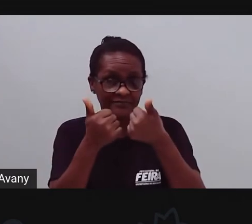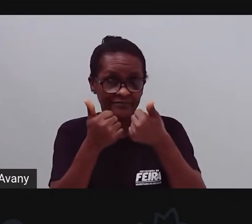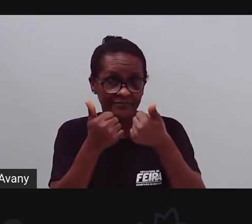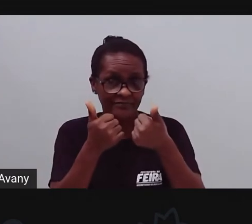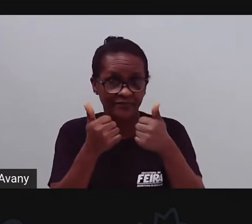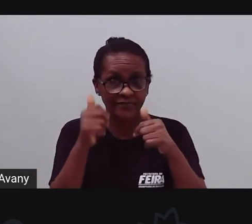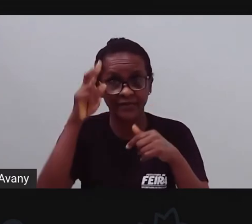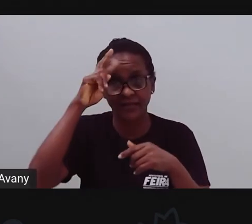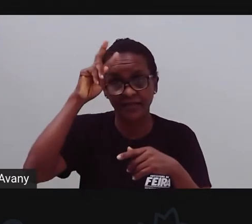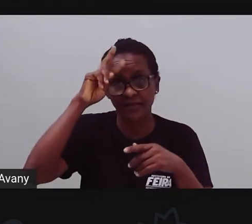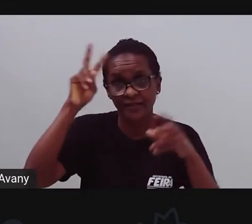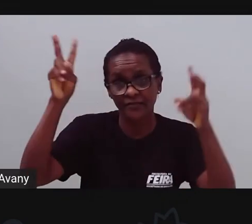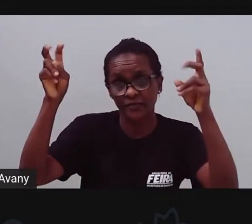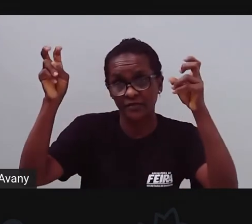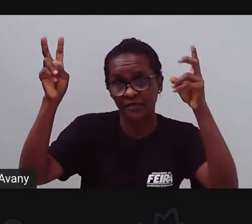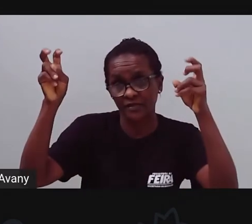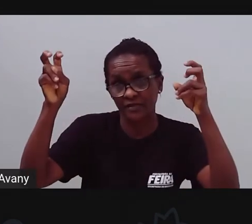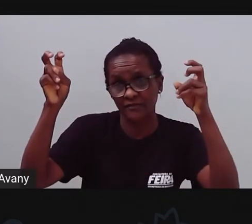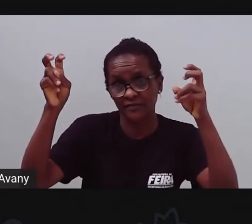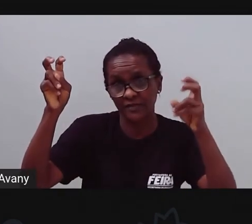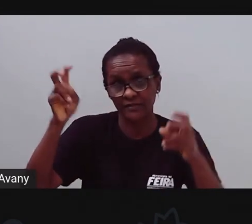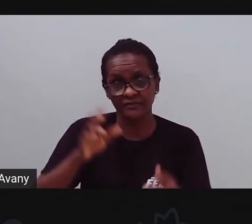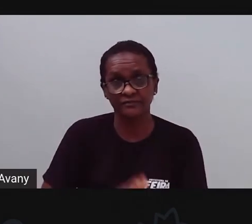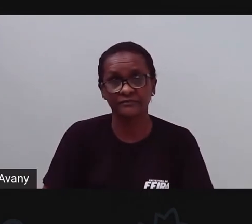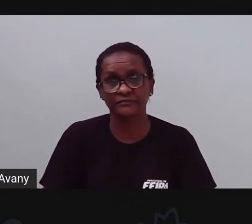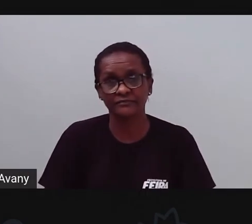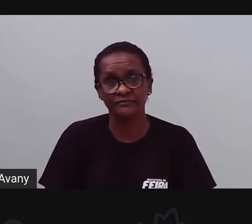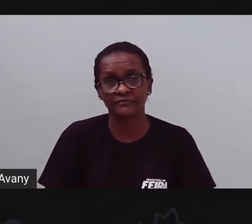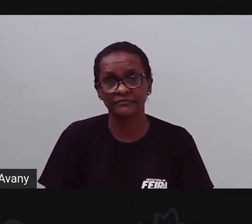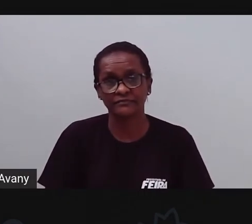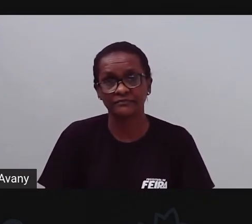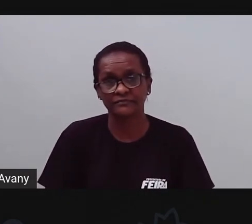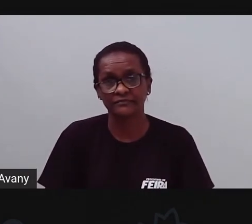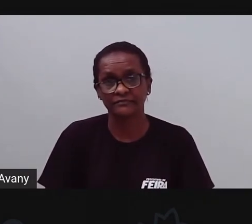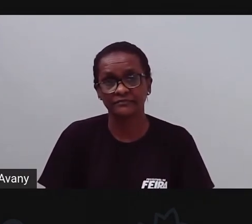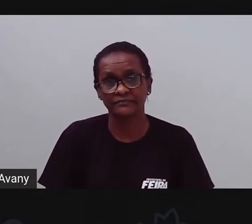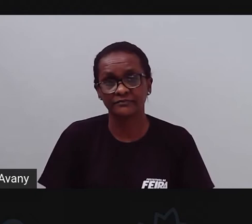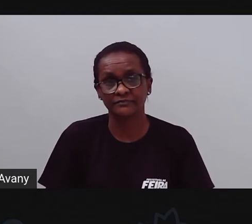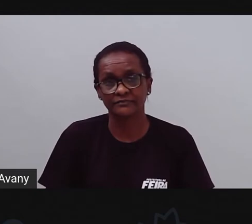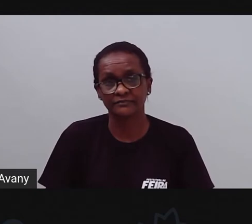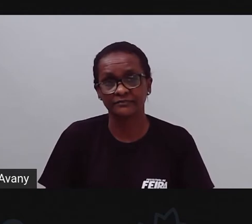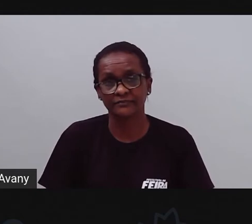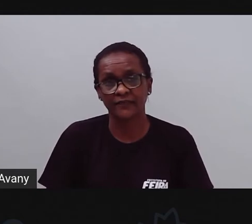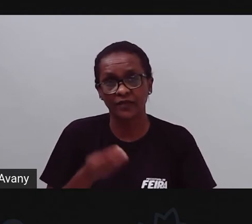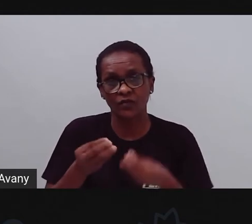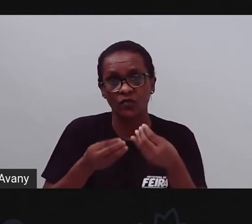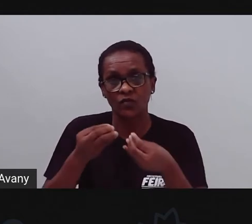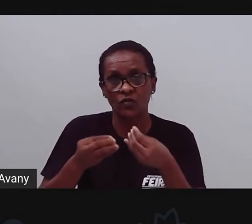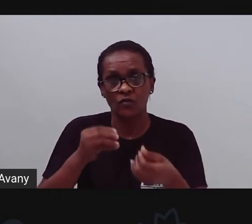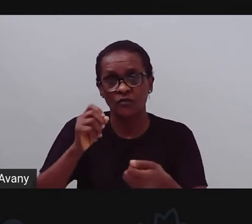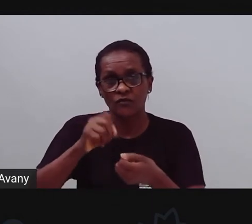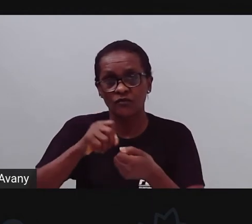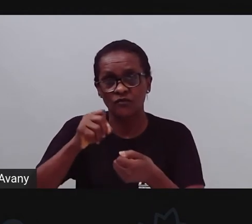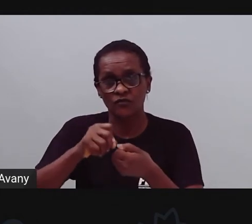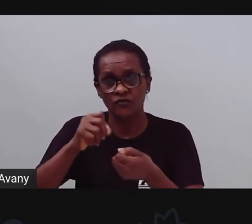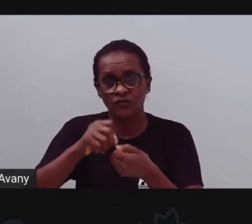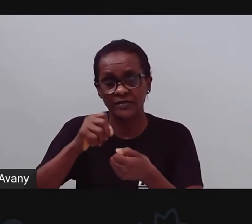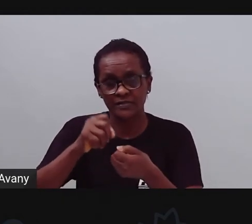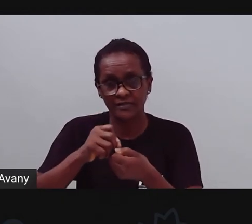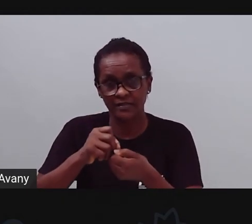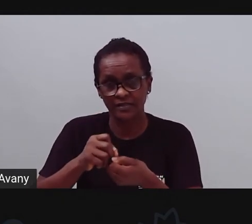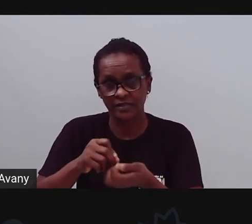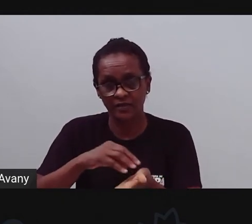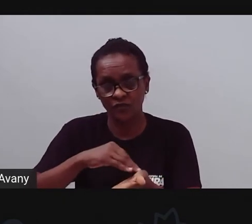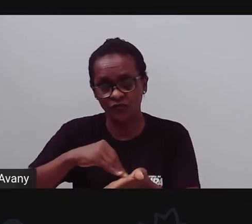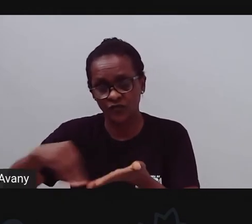que nós falamos é lá no início da aula ou tem da nossa aula de hoje é como fazer um convite e o livro ele vem